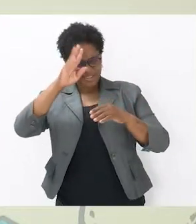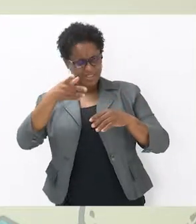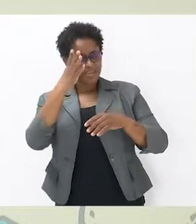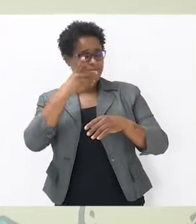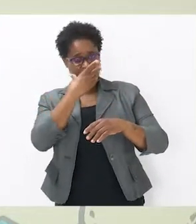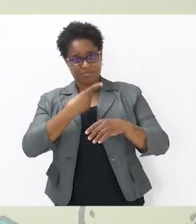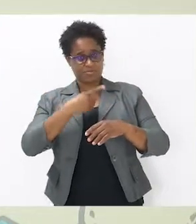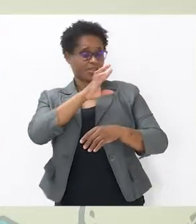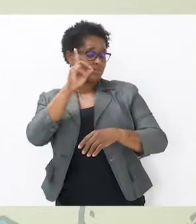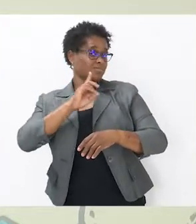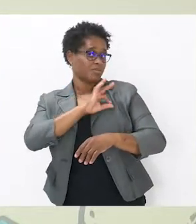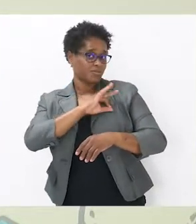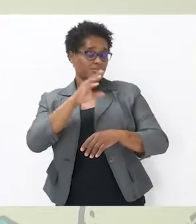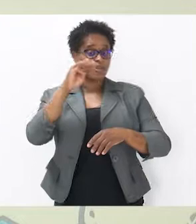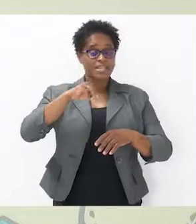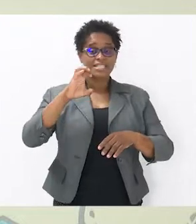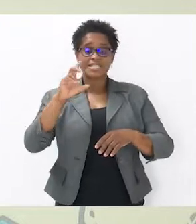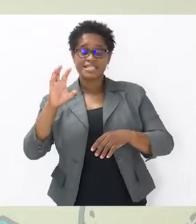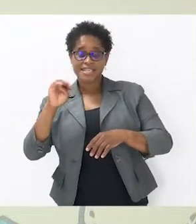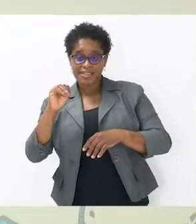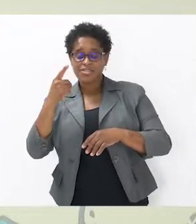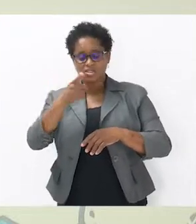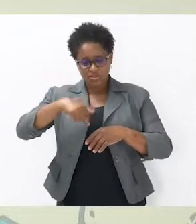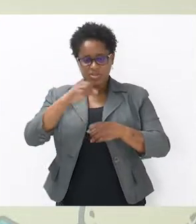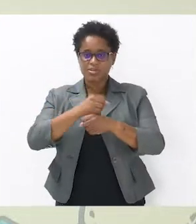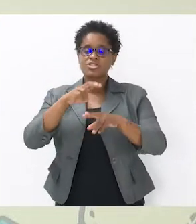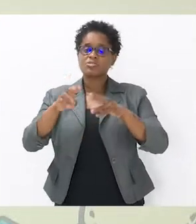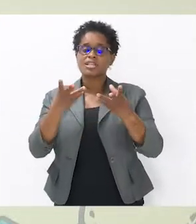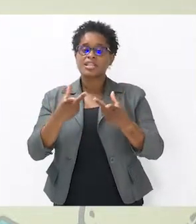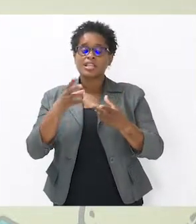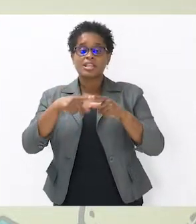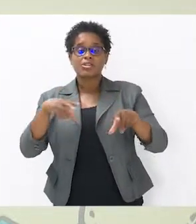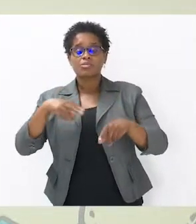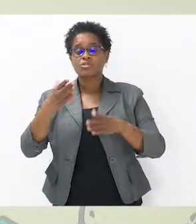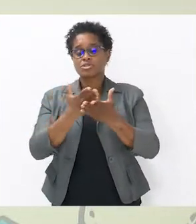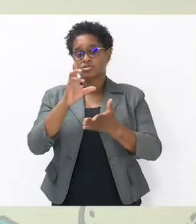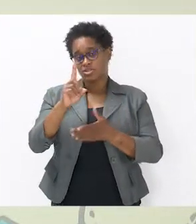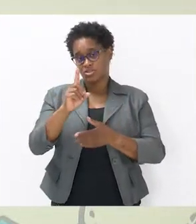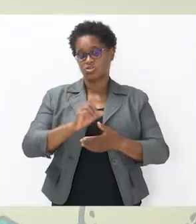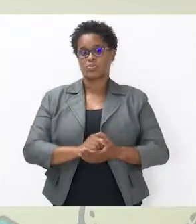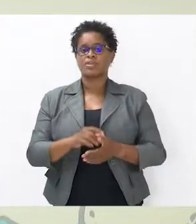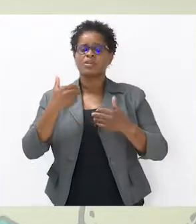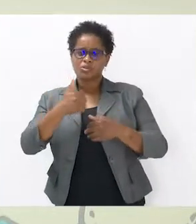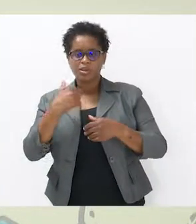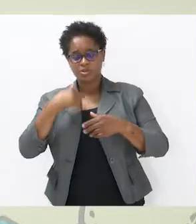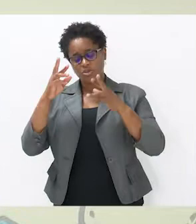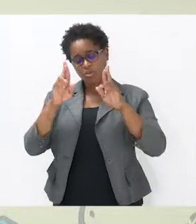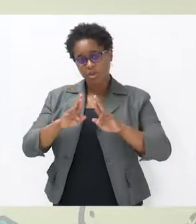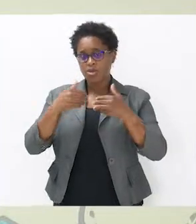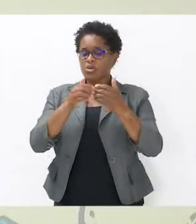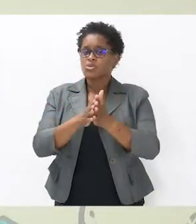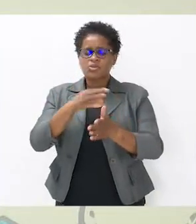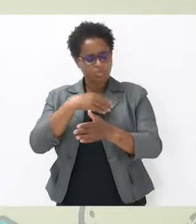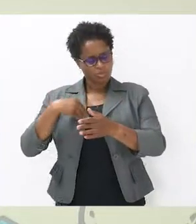sou a professora Maria Celina Santos e nós estamos a trabalhar a disciplina de língua portuguesa para o 6º ano. Muito bem, espero que todos